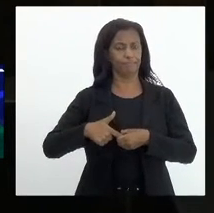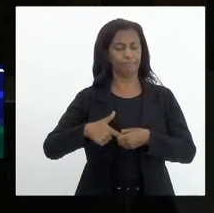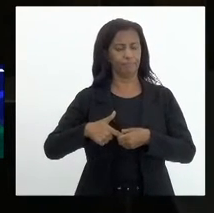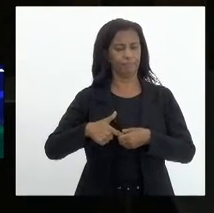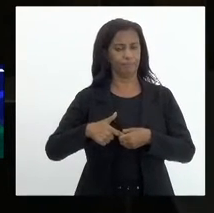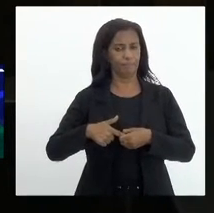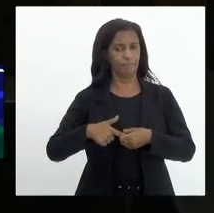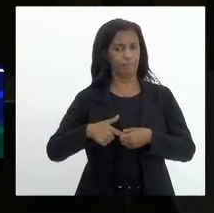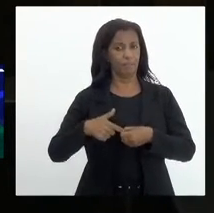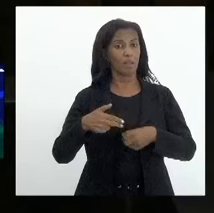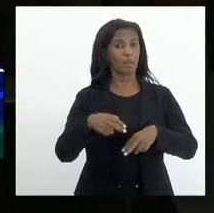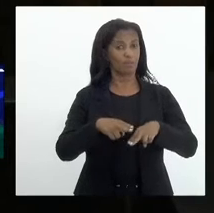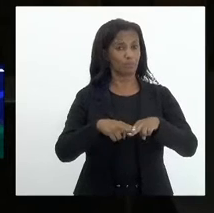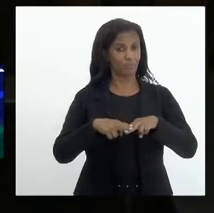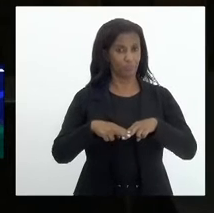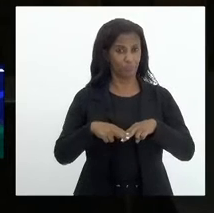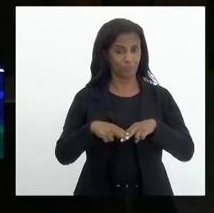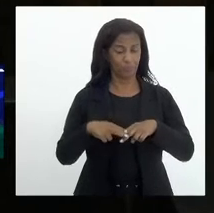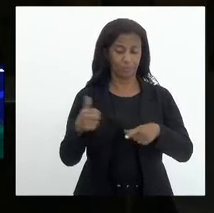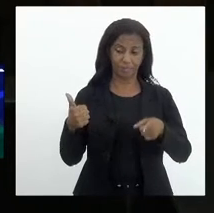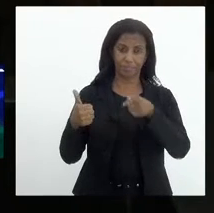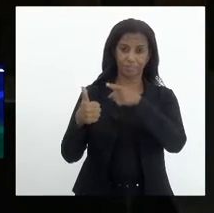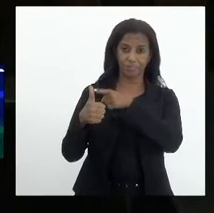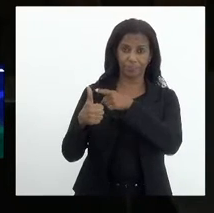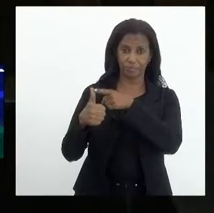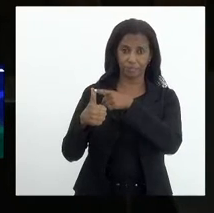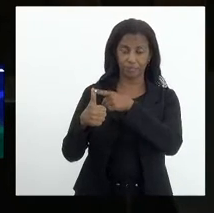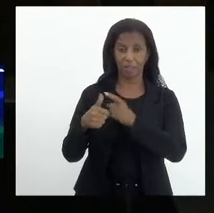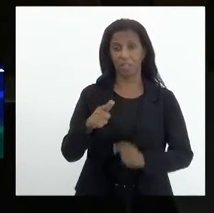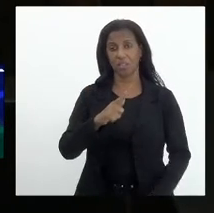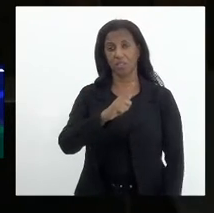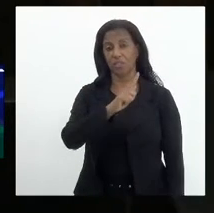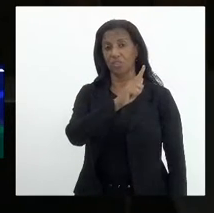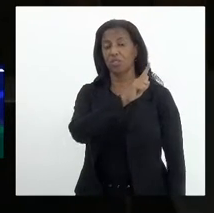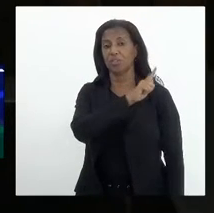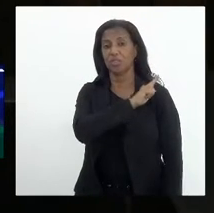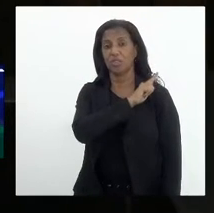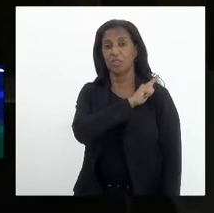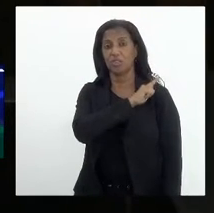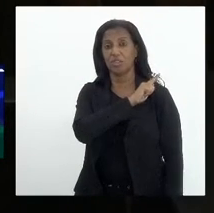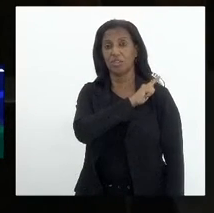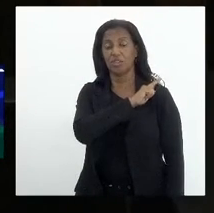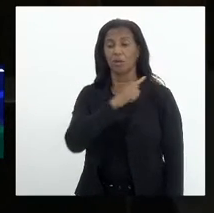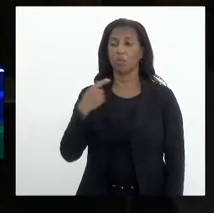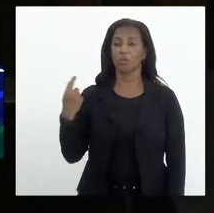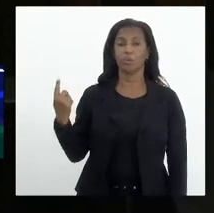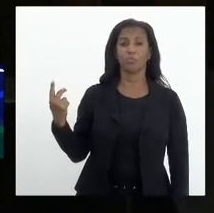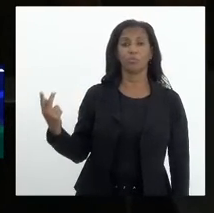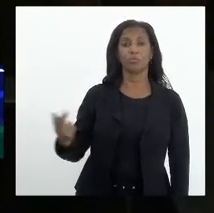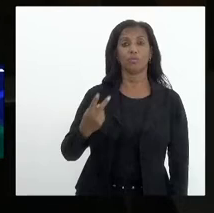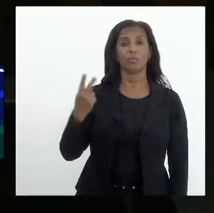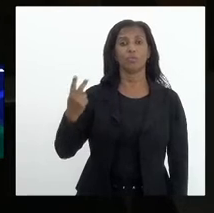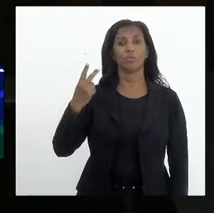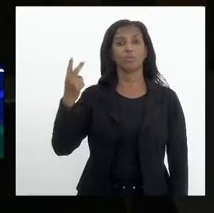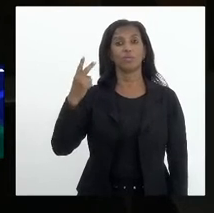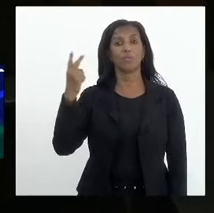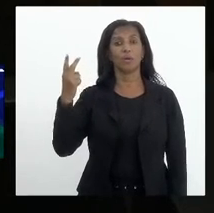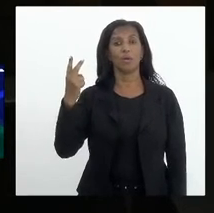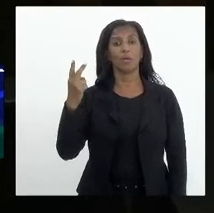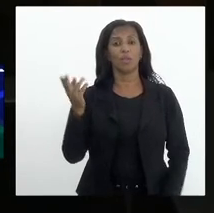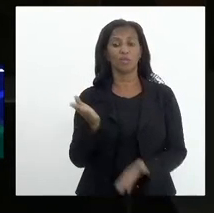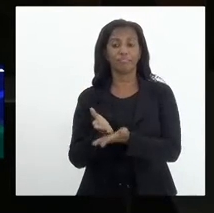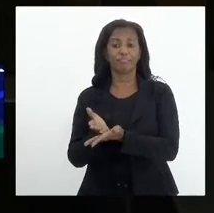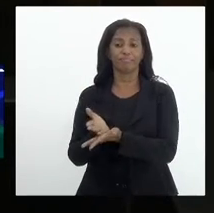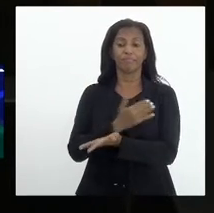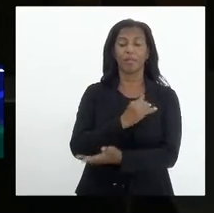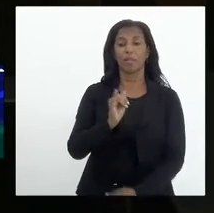deve-se, primeiramente, à gestão dos preços dos combustíveis sem o